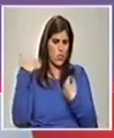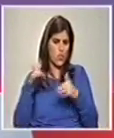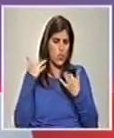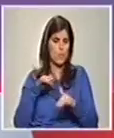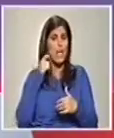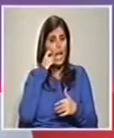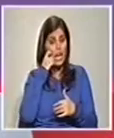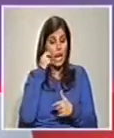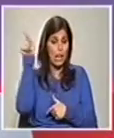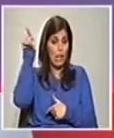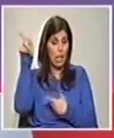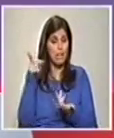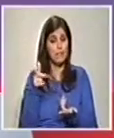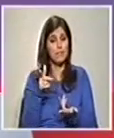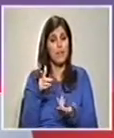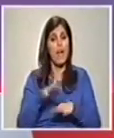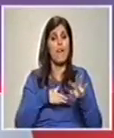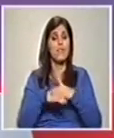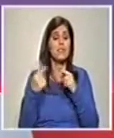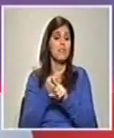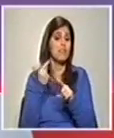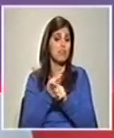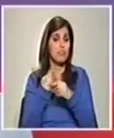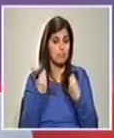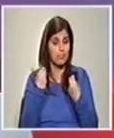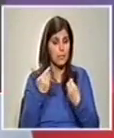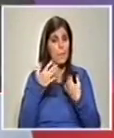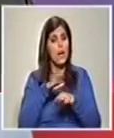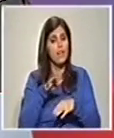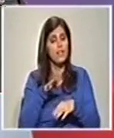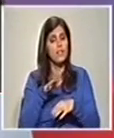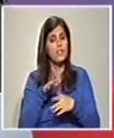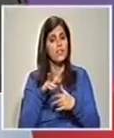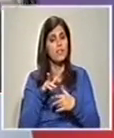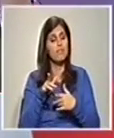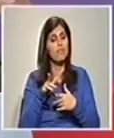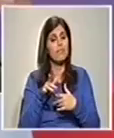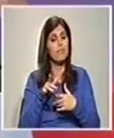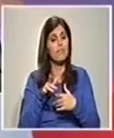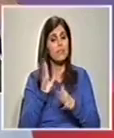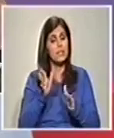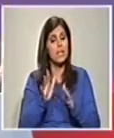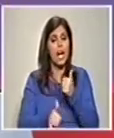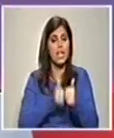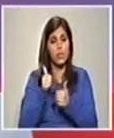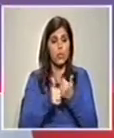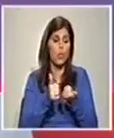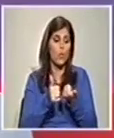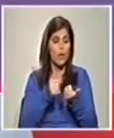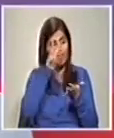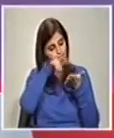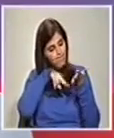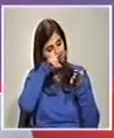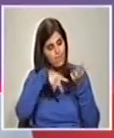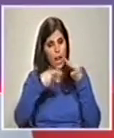a fazer o que quer que seja que faz e a fazer bem, mas que tem que estar a esse nível para a candidatura ser sequer apreciada e depois